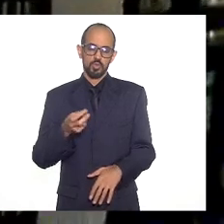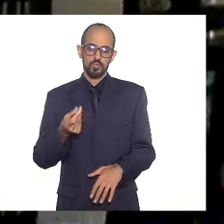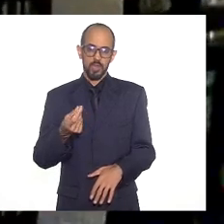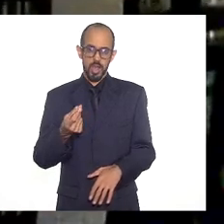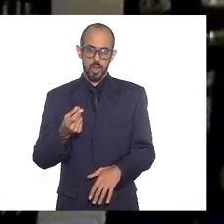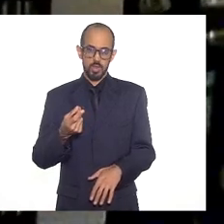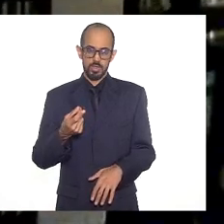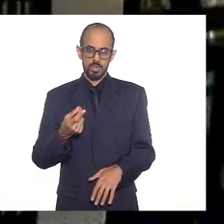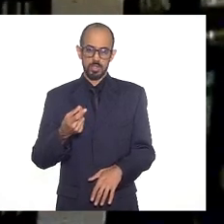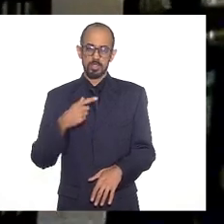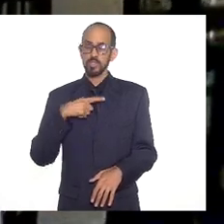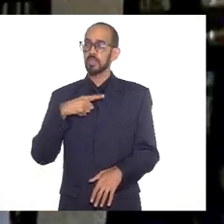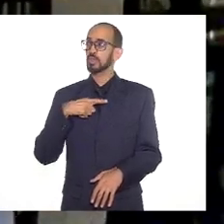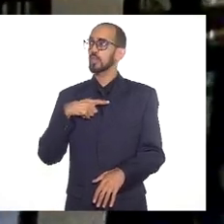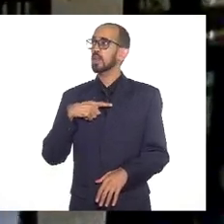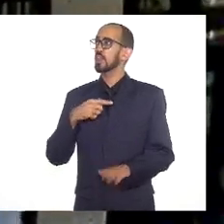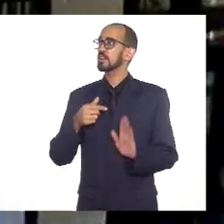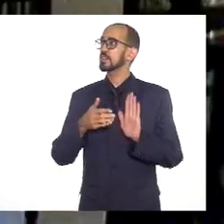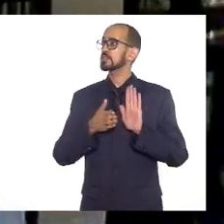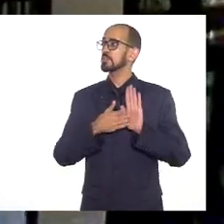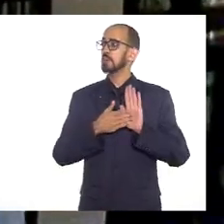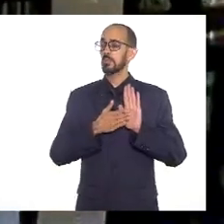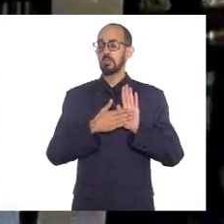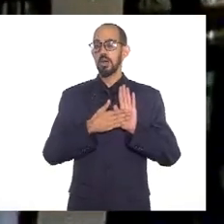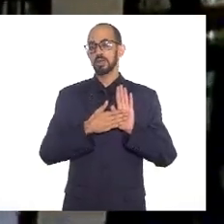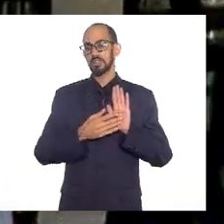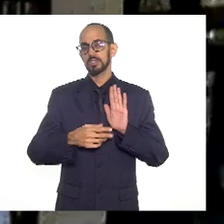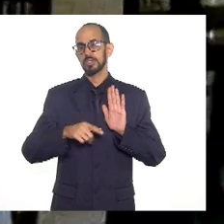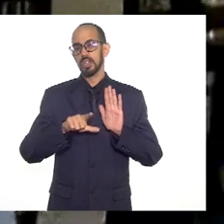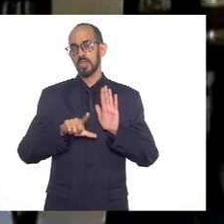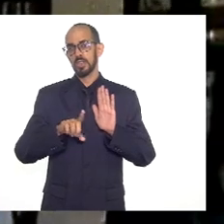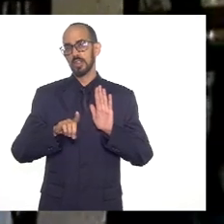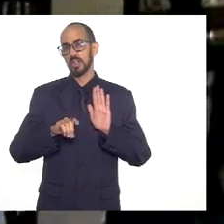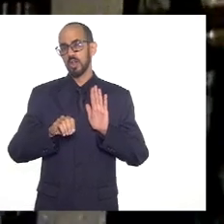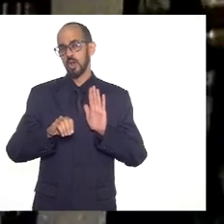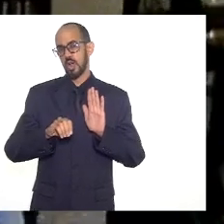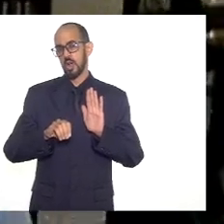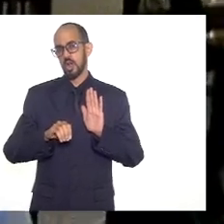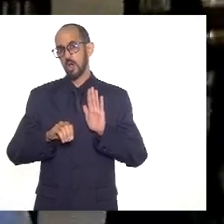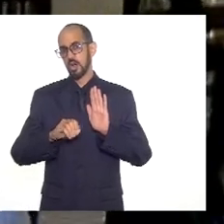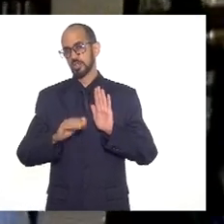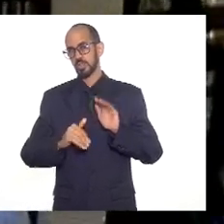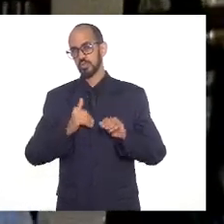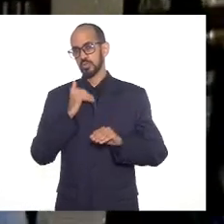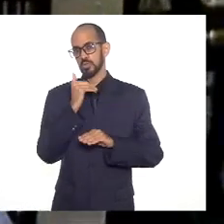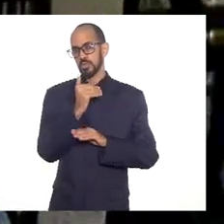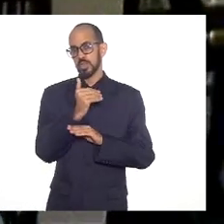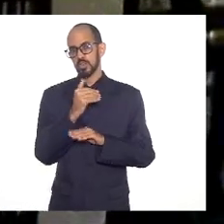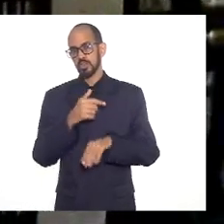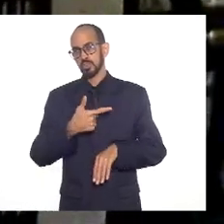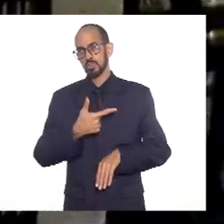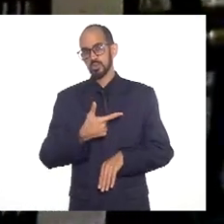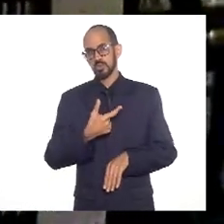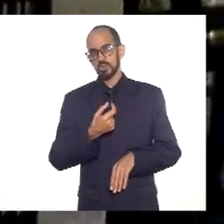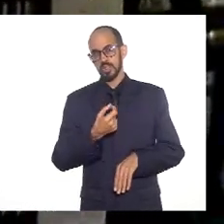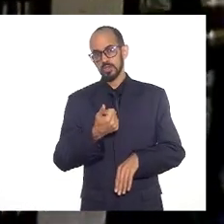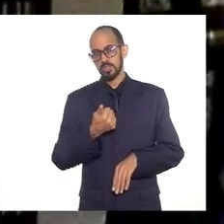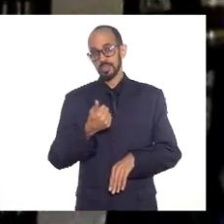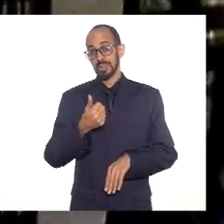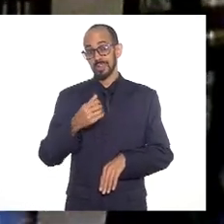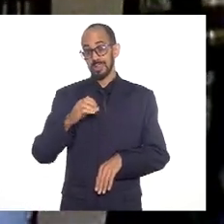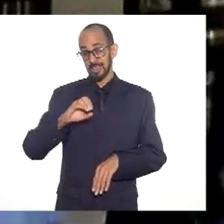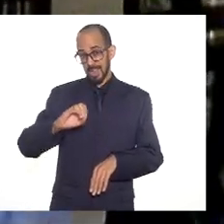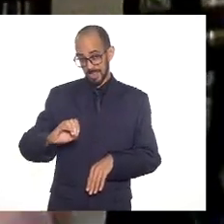presente proposta de LDO são superiores em 210%,